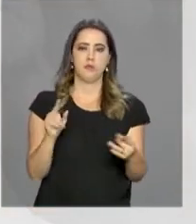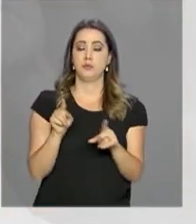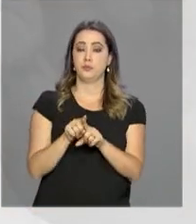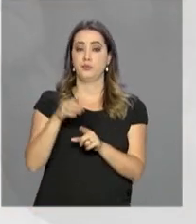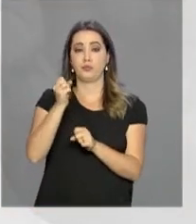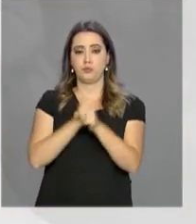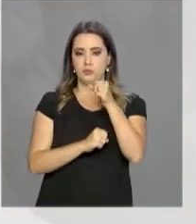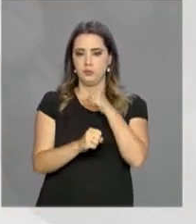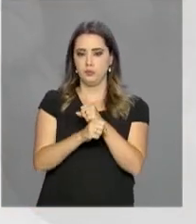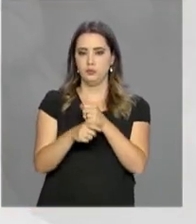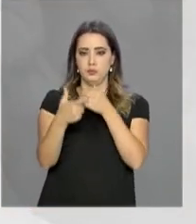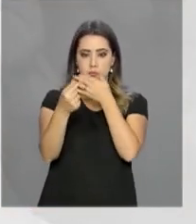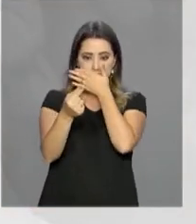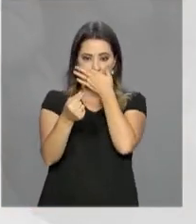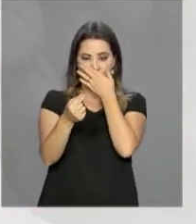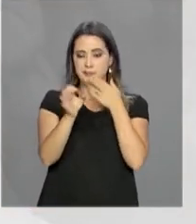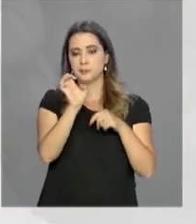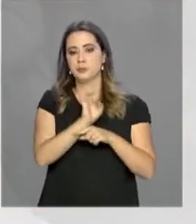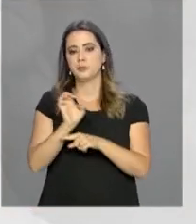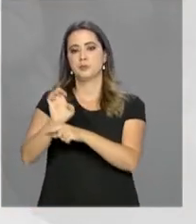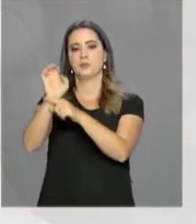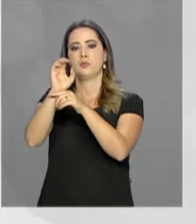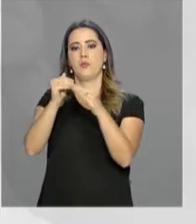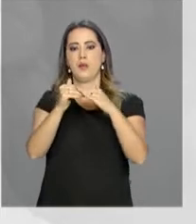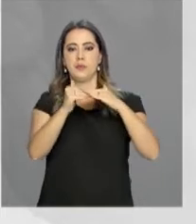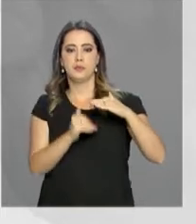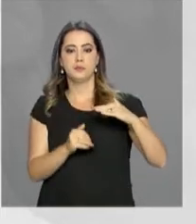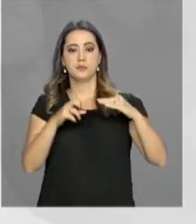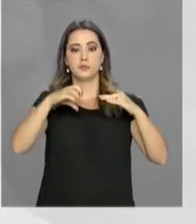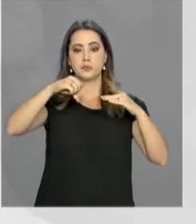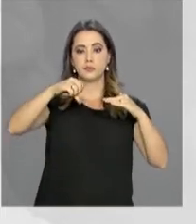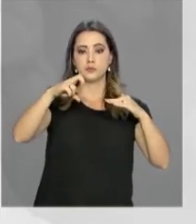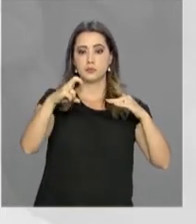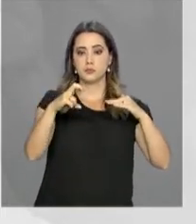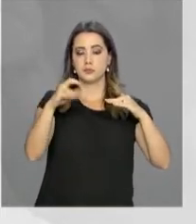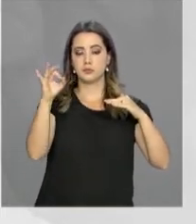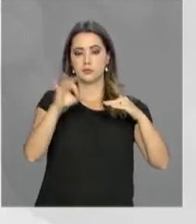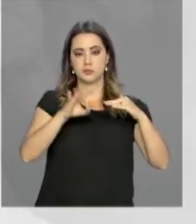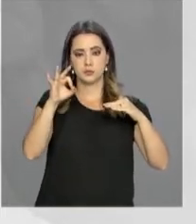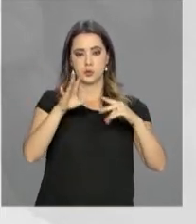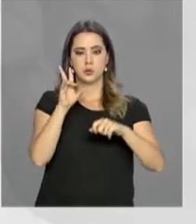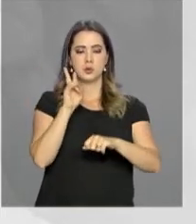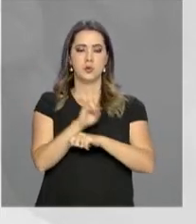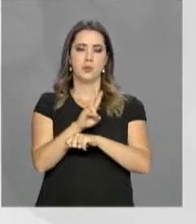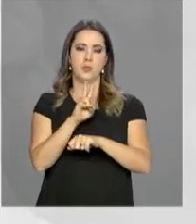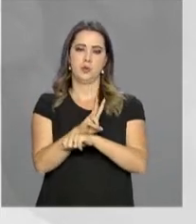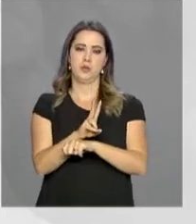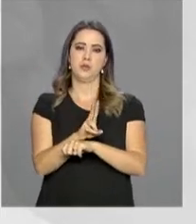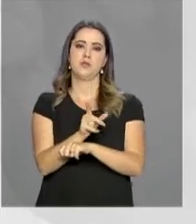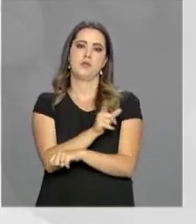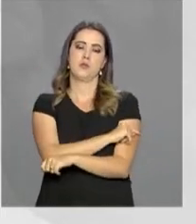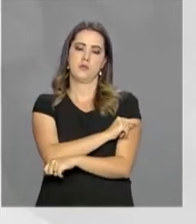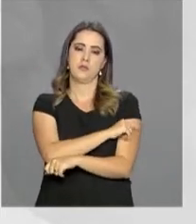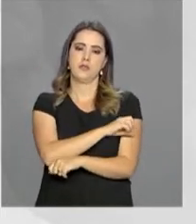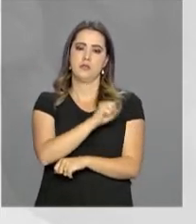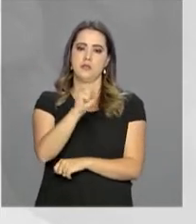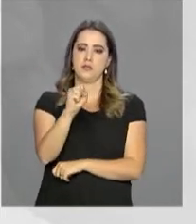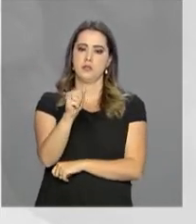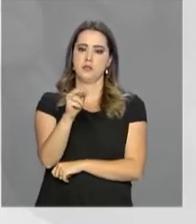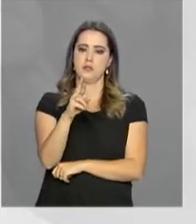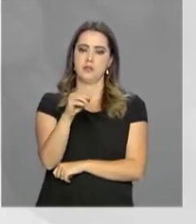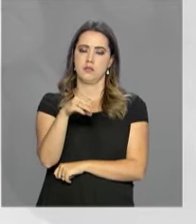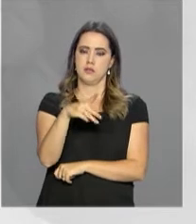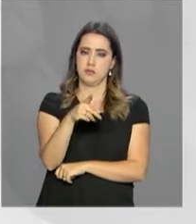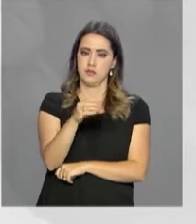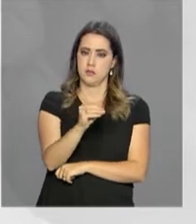20 estados e do distrito federal ficaram abaixo da meta de imunizar 95% das crianças contra o